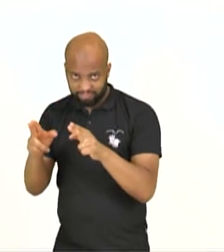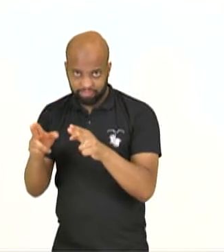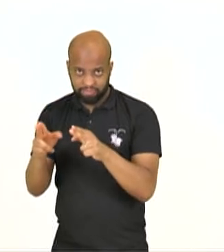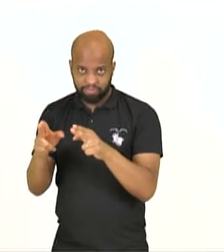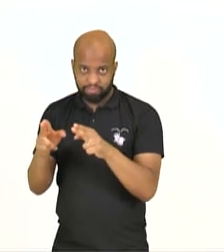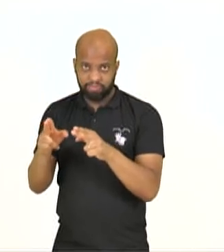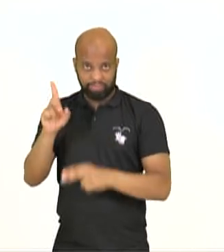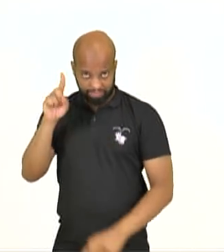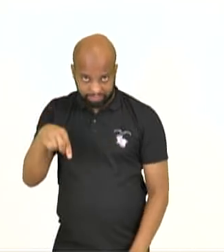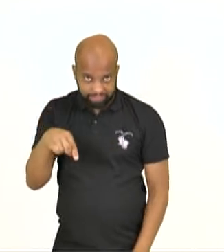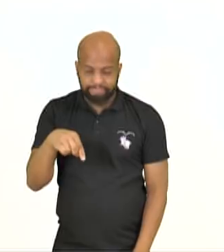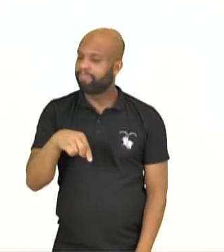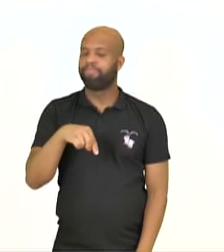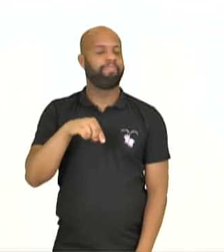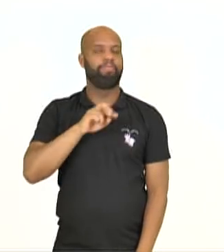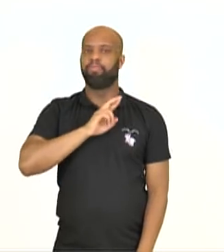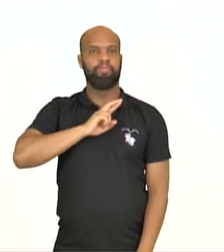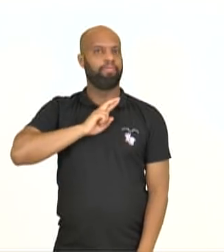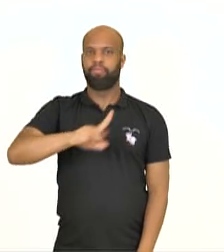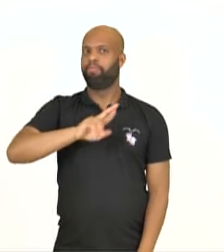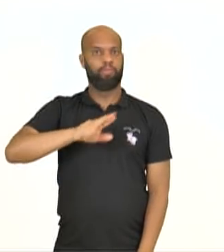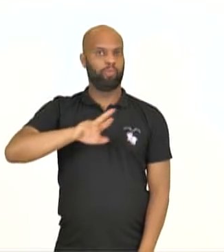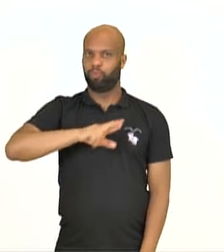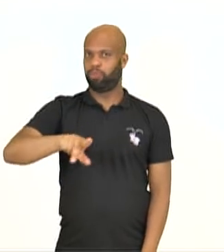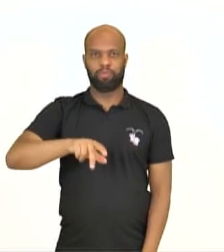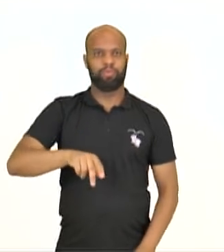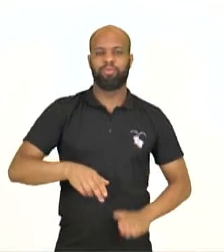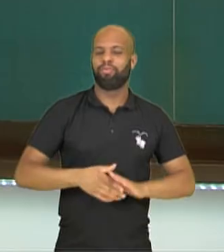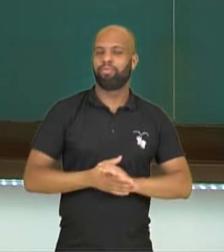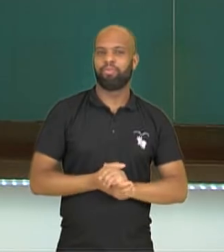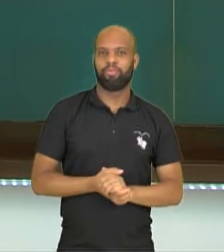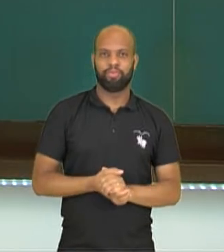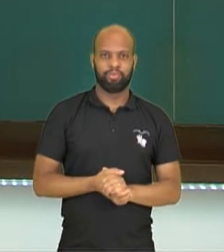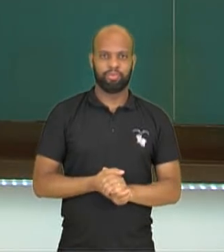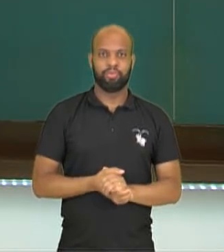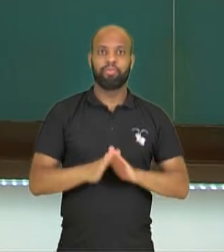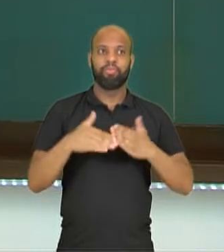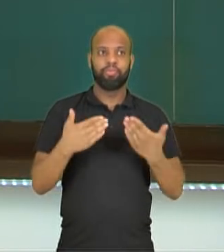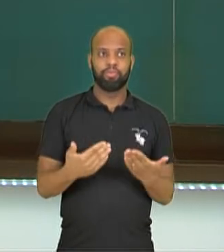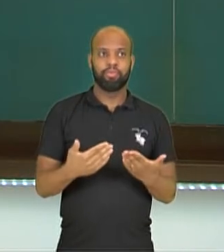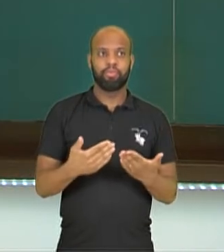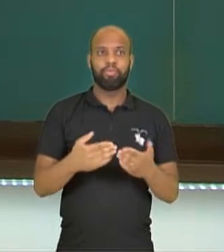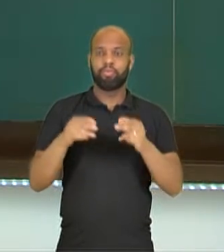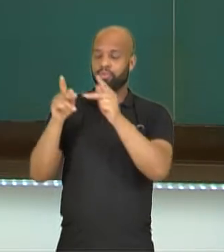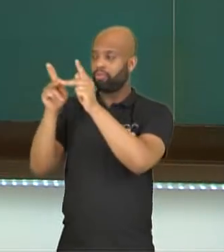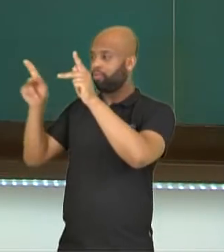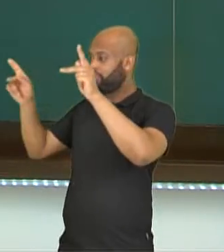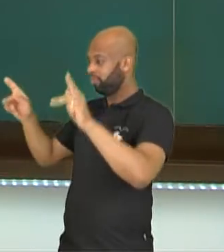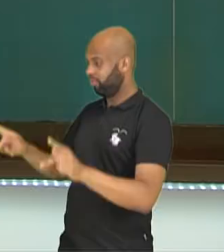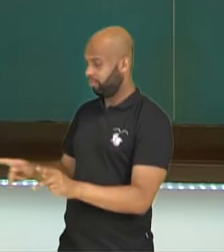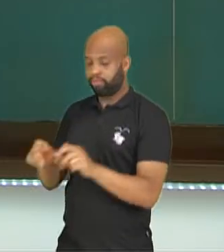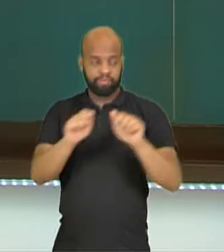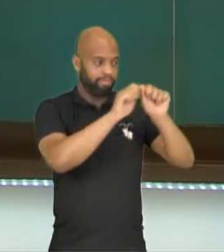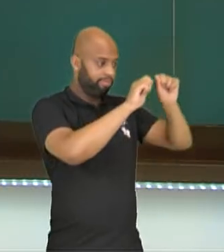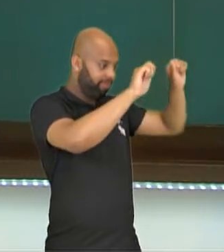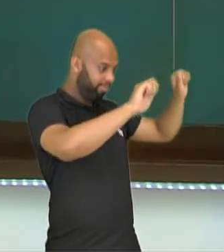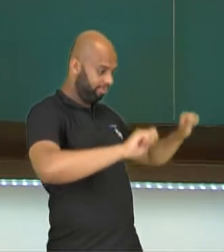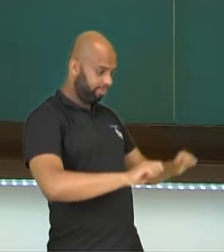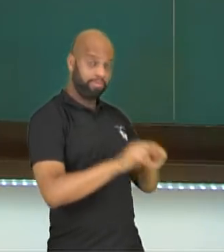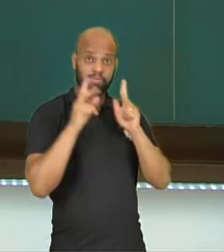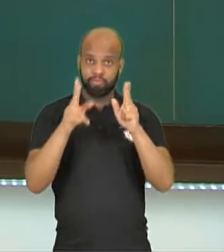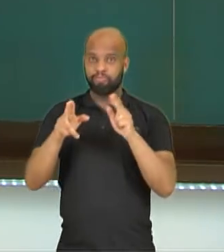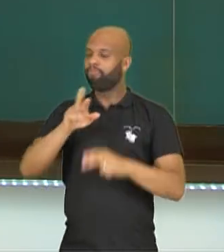que o perímetro é 25 centímetros? Não, não posso. Então, o perímetro e a área não são iguais.